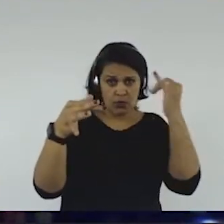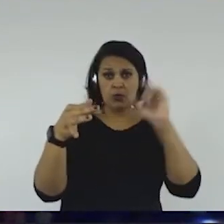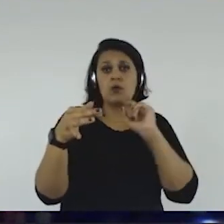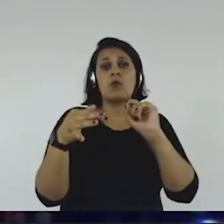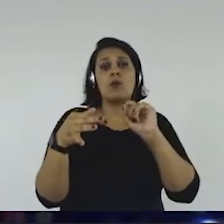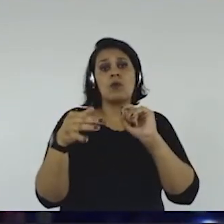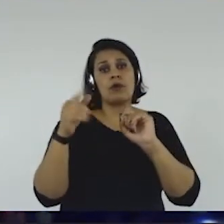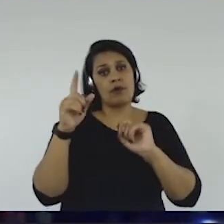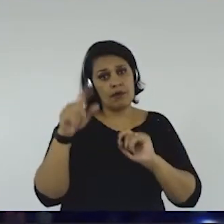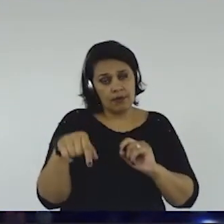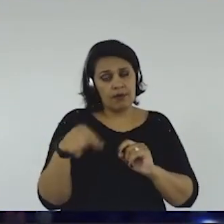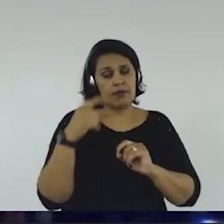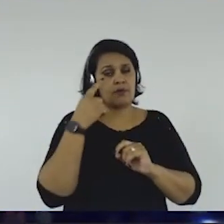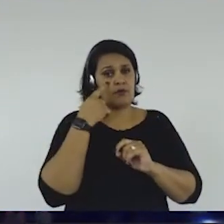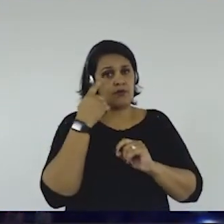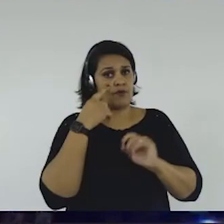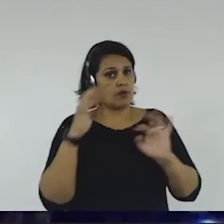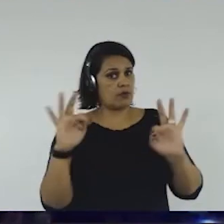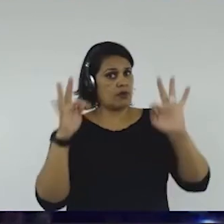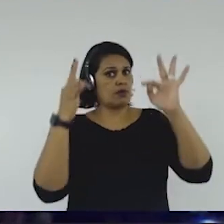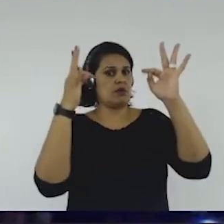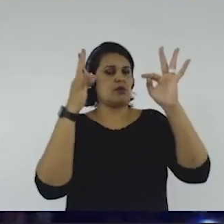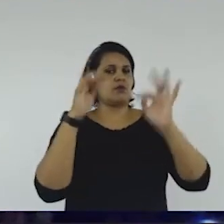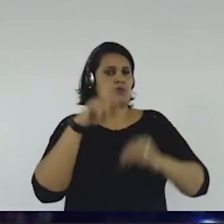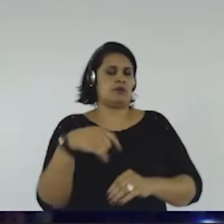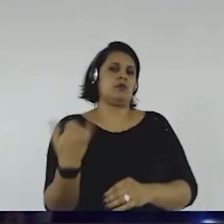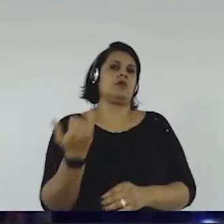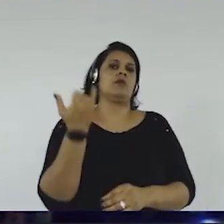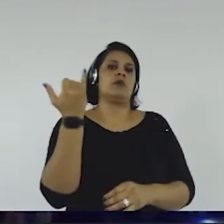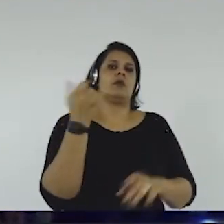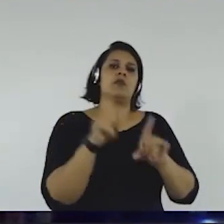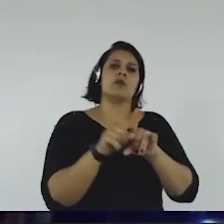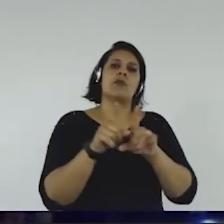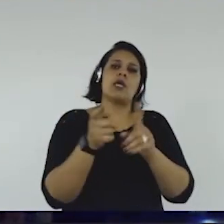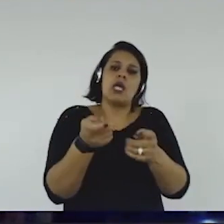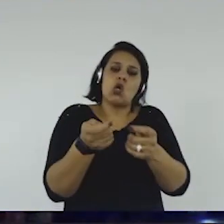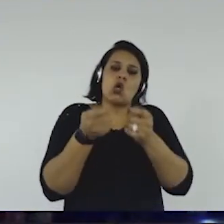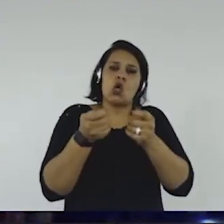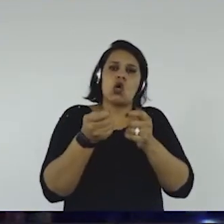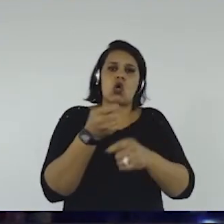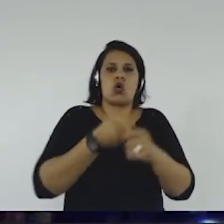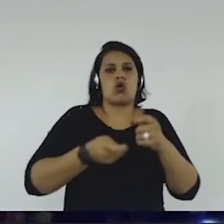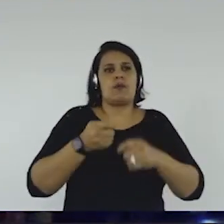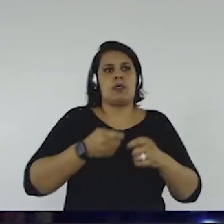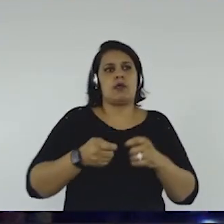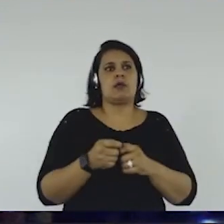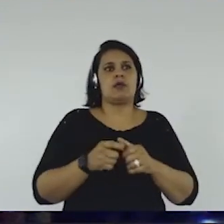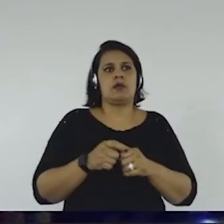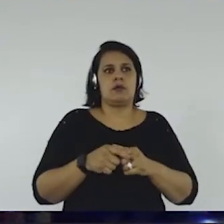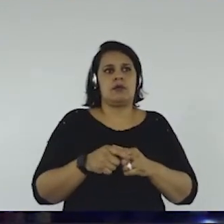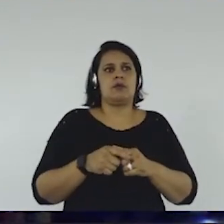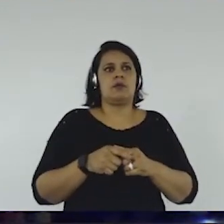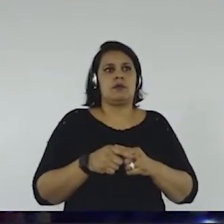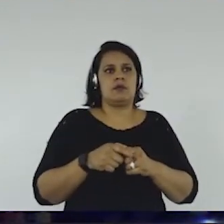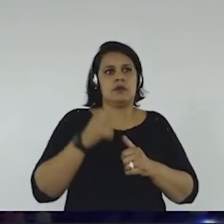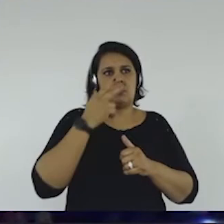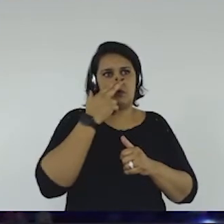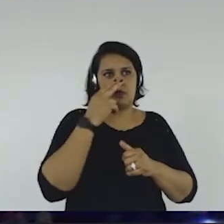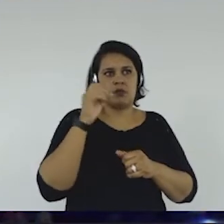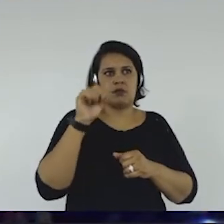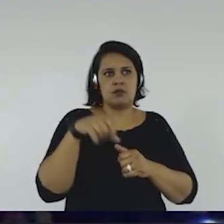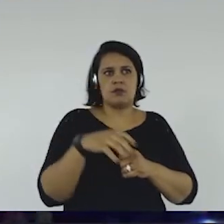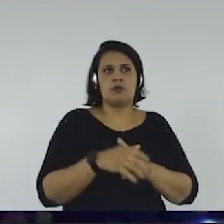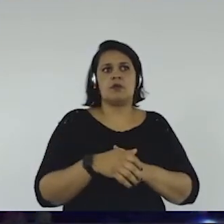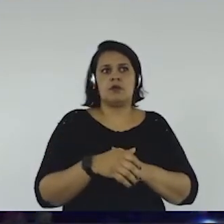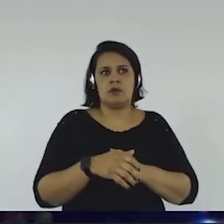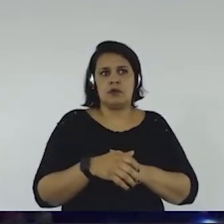Fundamentalmente, bons recursos tecnológicos e uma outra questão, economia. E eu acho que nós temos que pensar